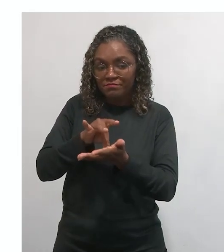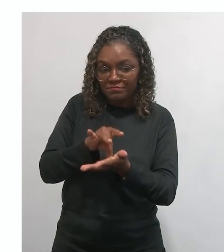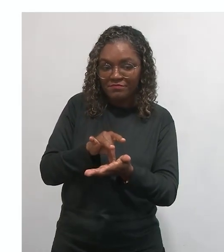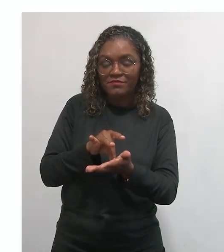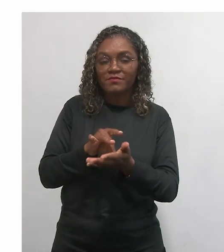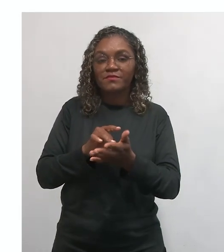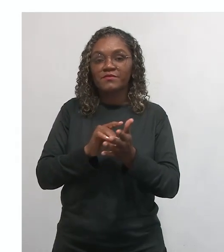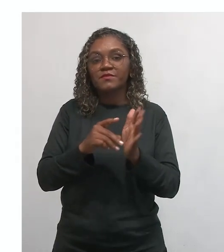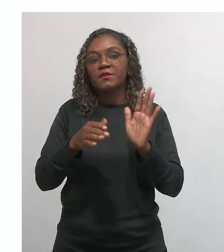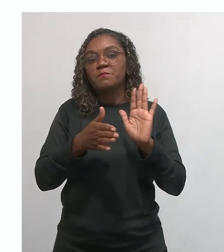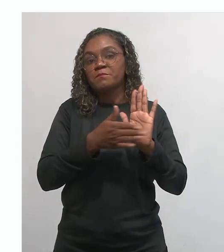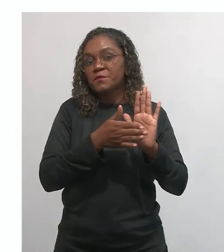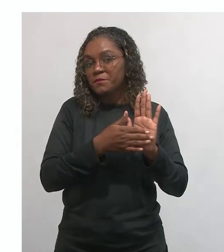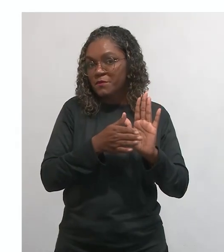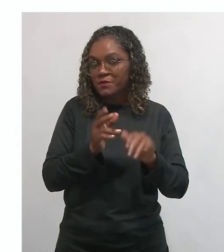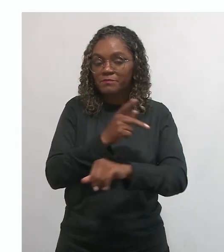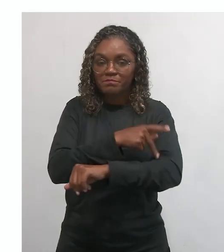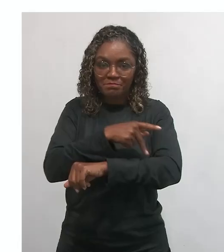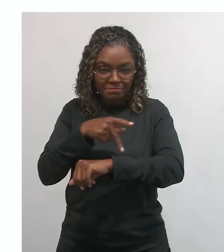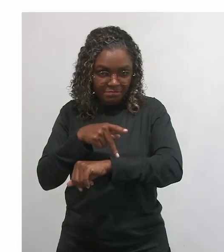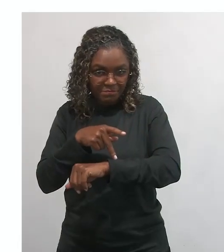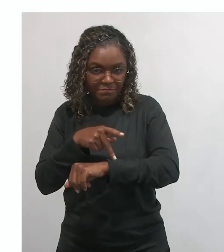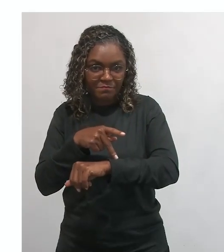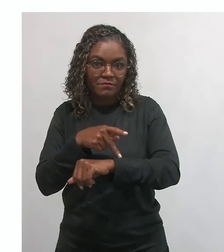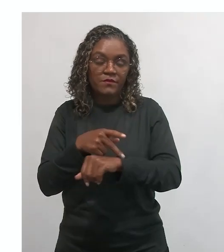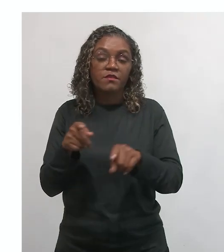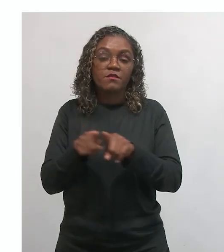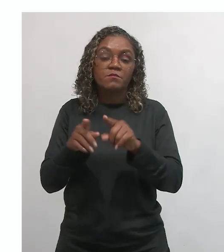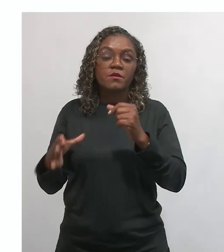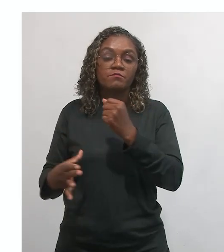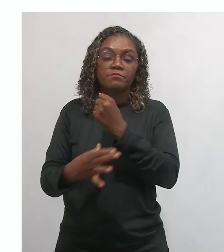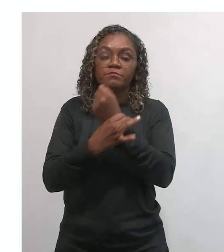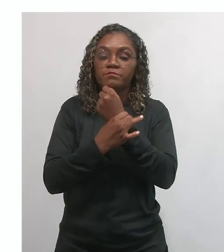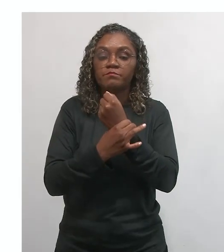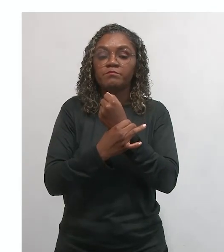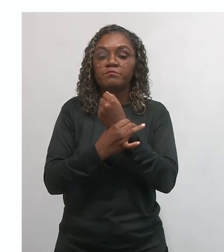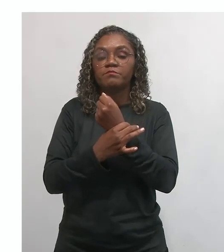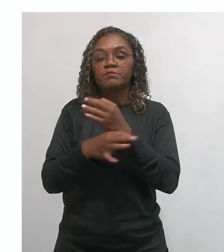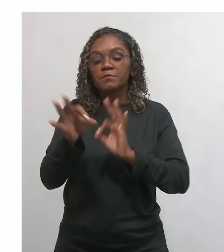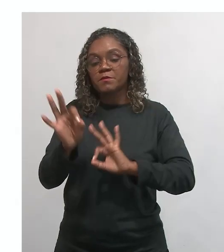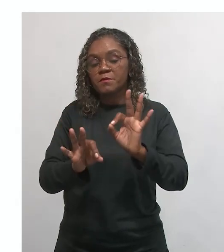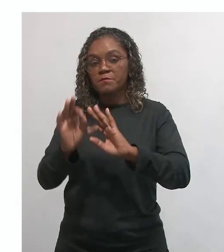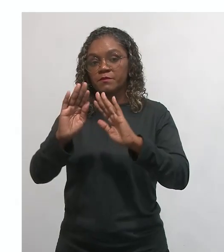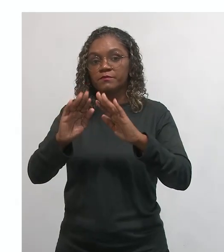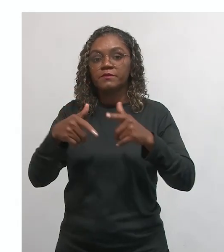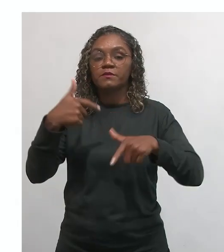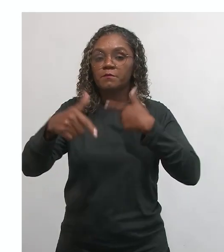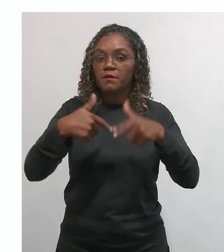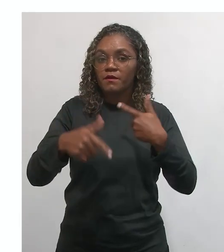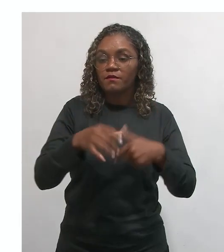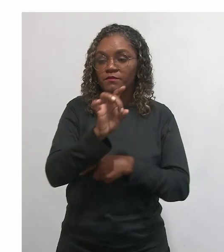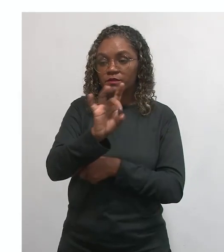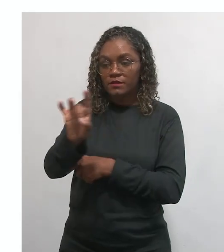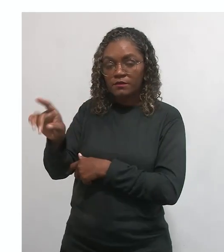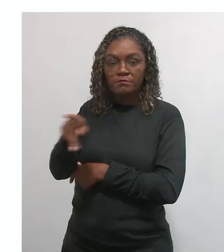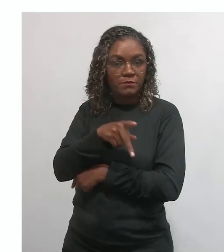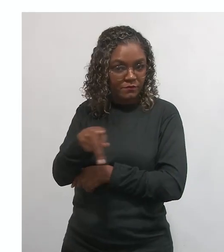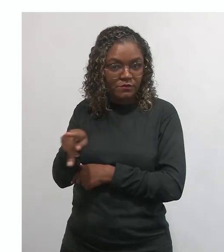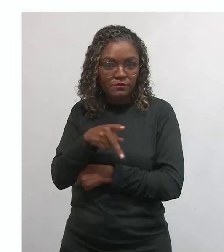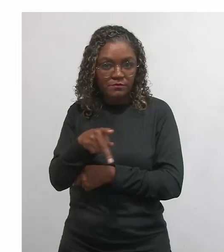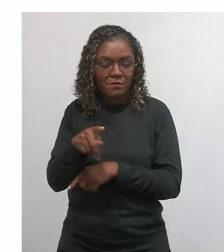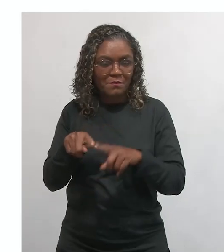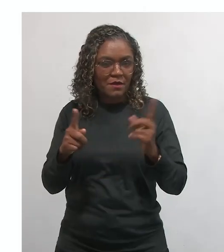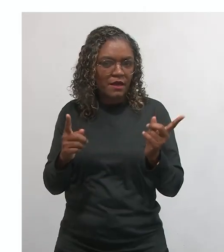e execução da proposta pedagógica, garantir o cumprimento do plano de trabalho de